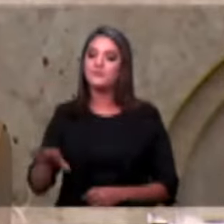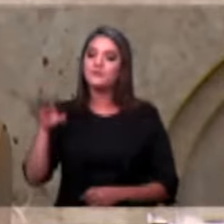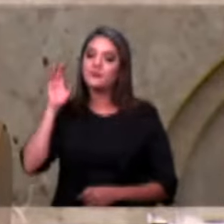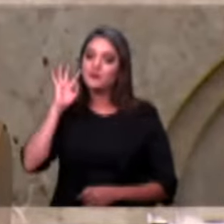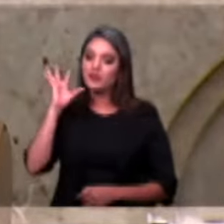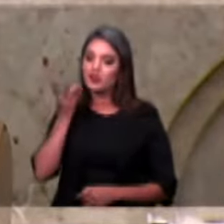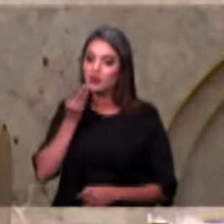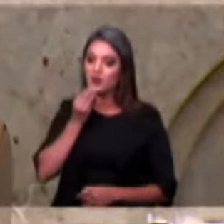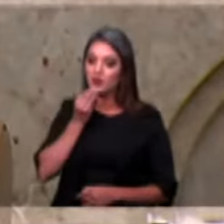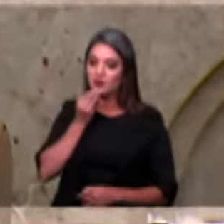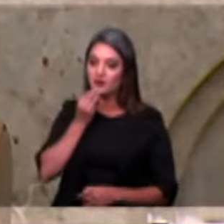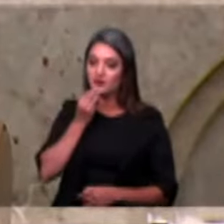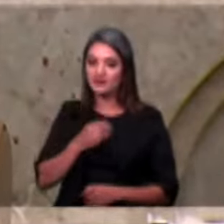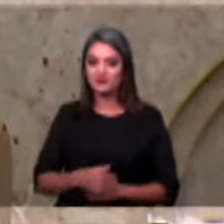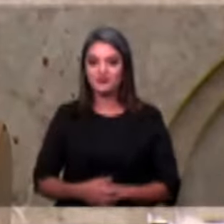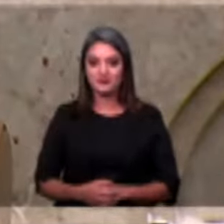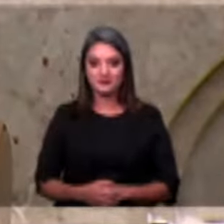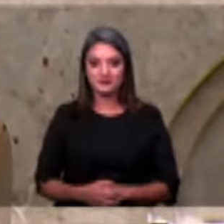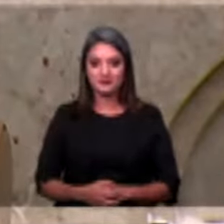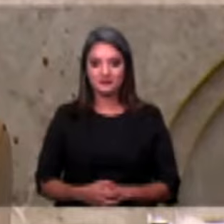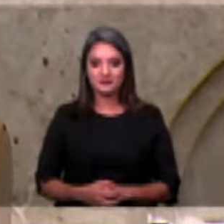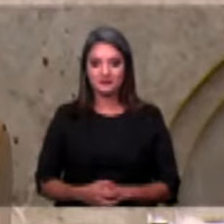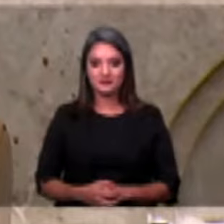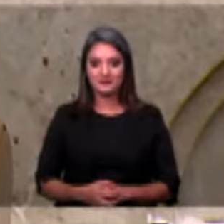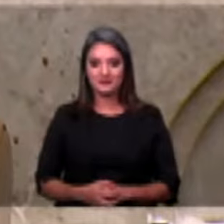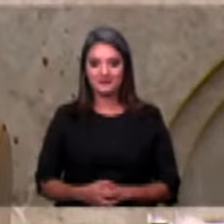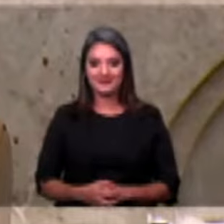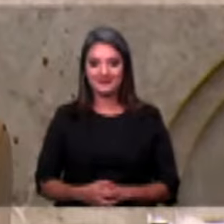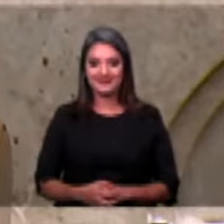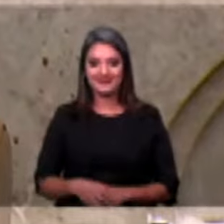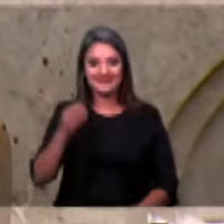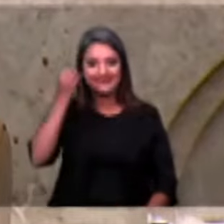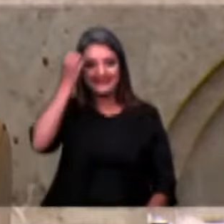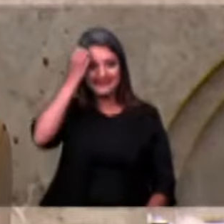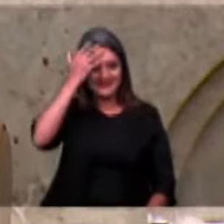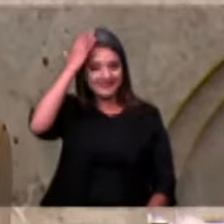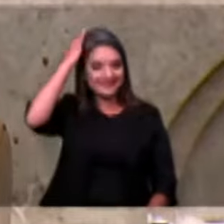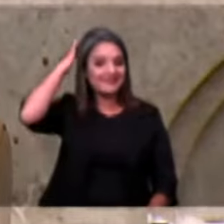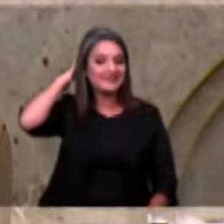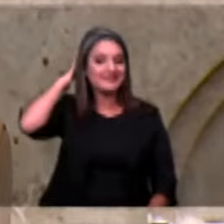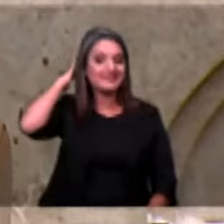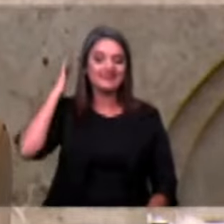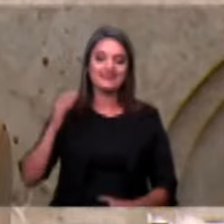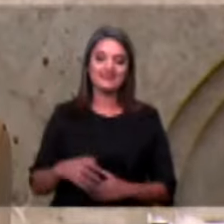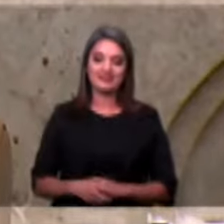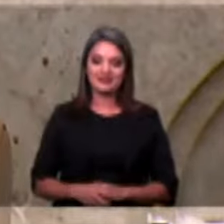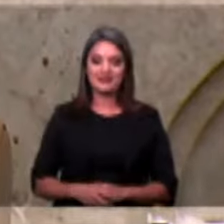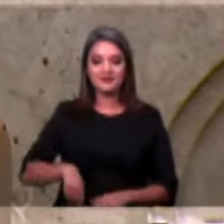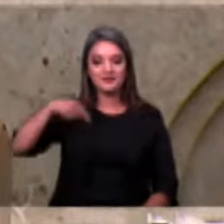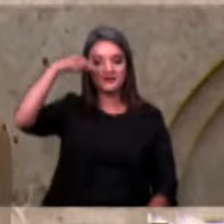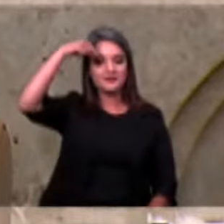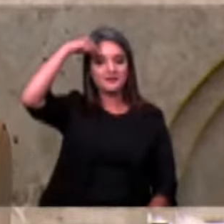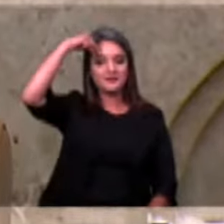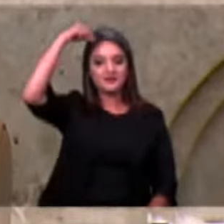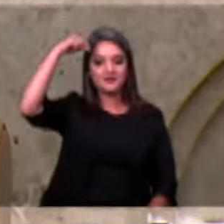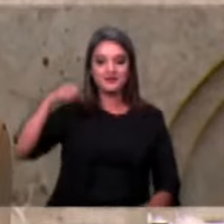Toffoli, ministro Luiz Fux, ministro Luiz Roberto